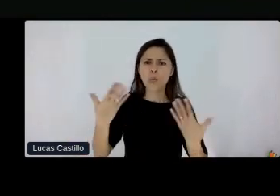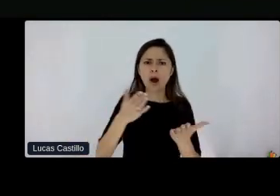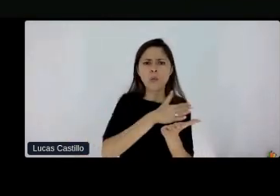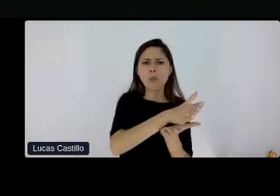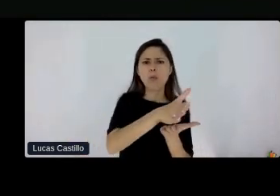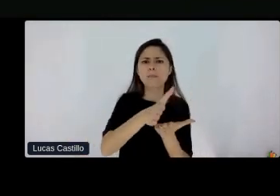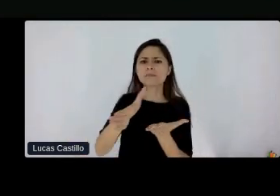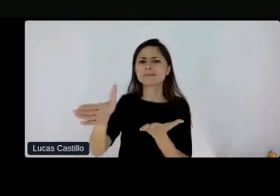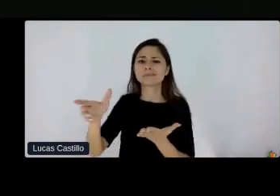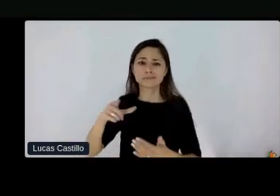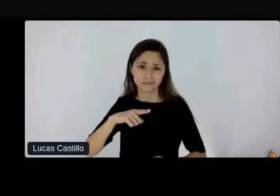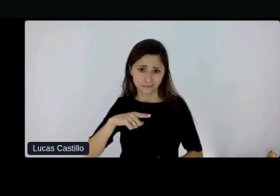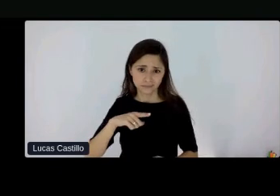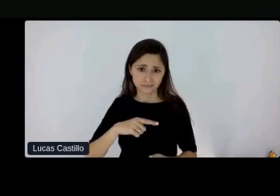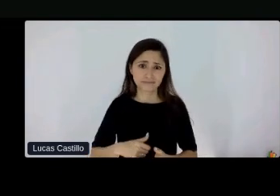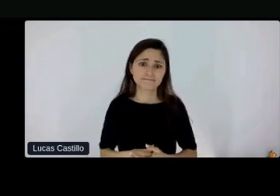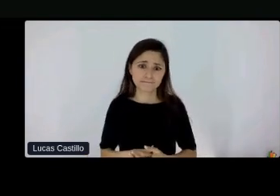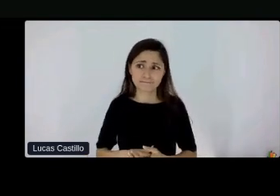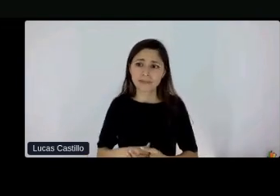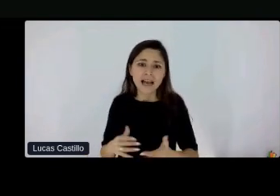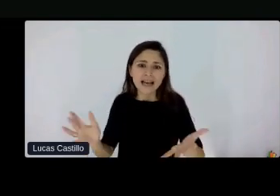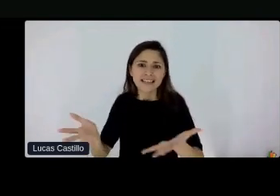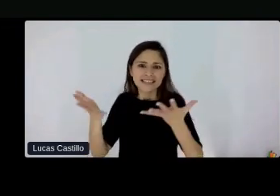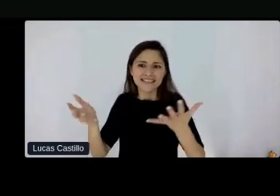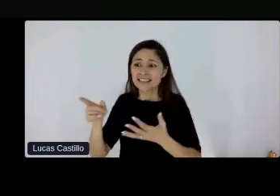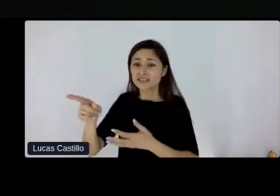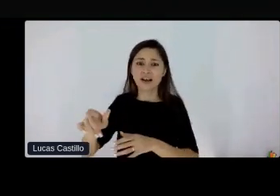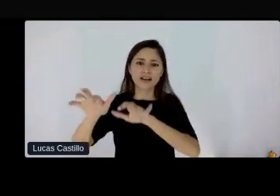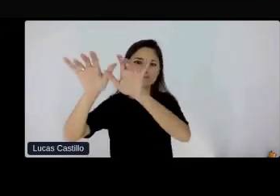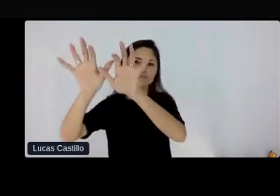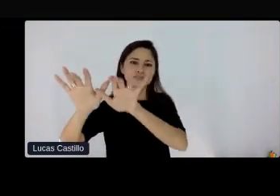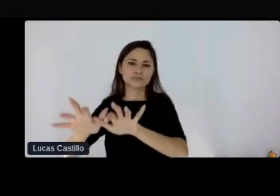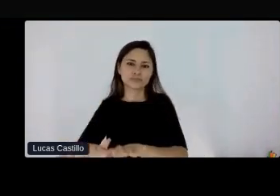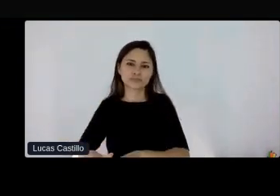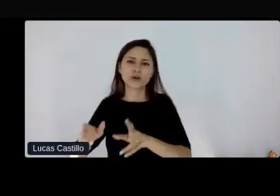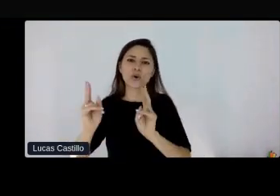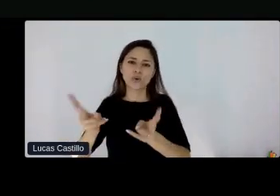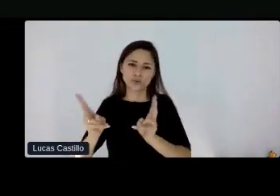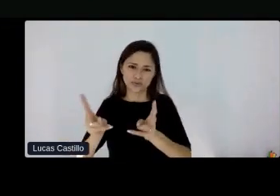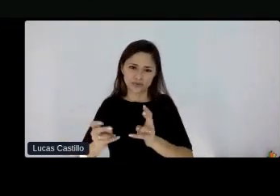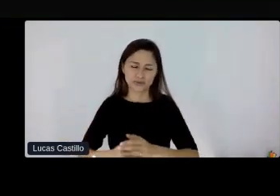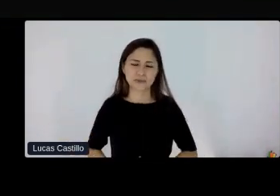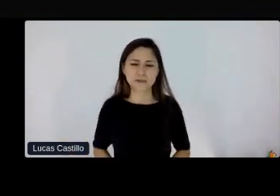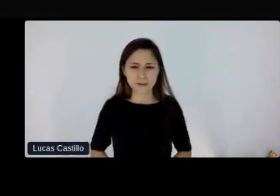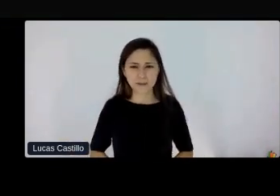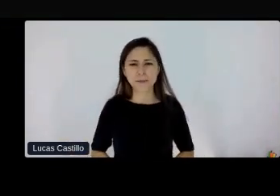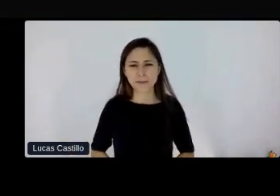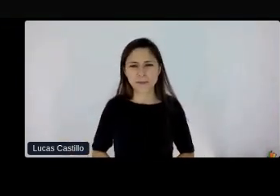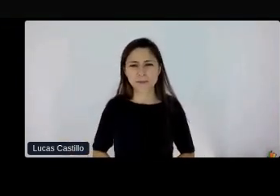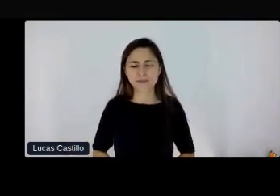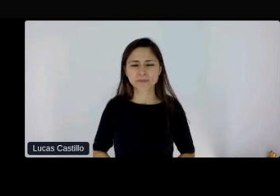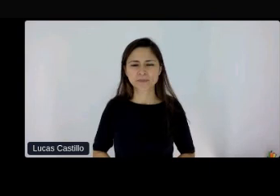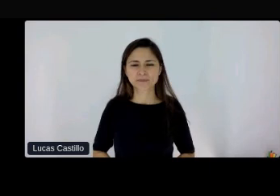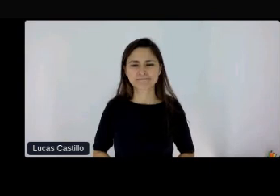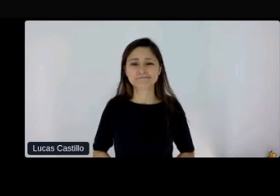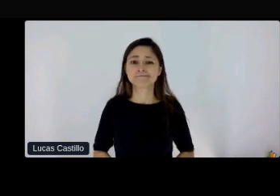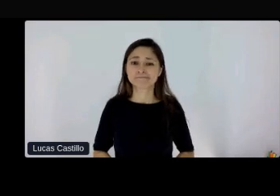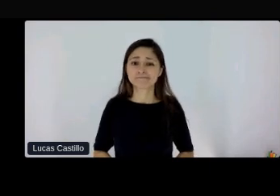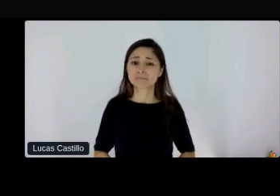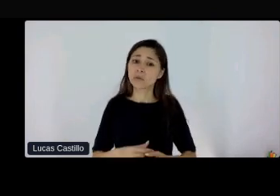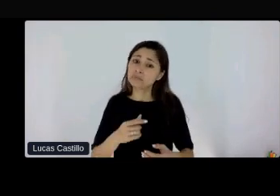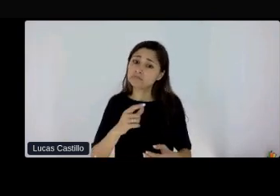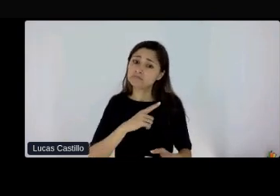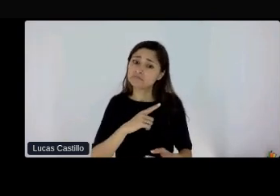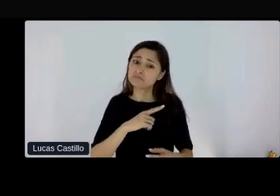que ajudam e incentivam o usuário a continuar aquele formulário. Tá? Então, prefiro não